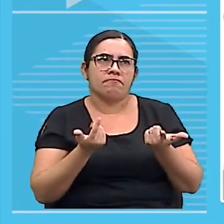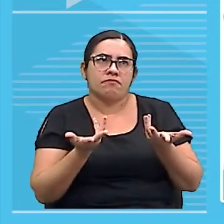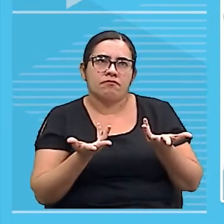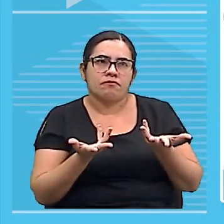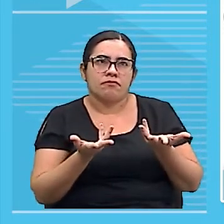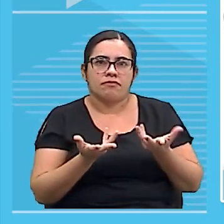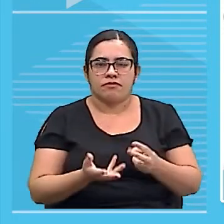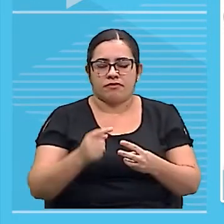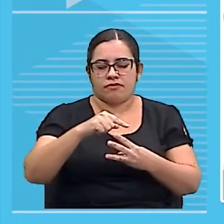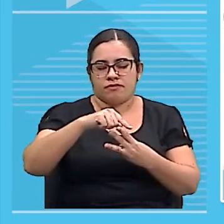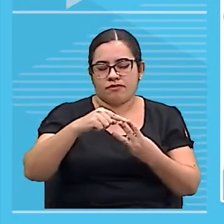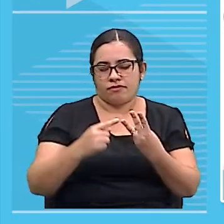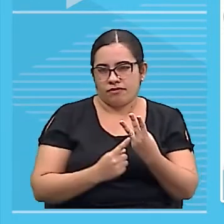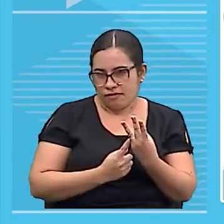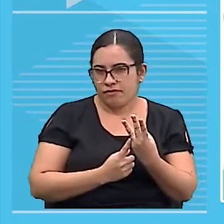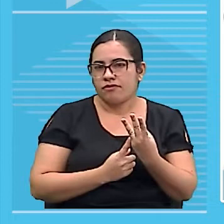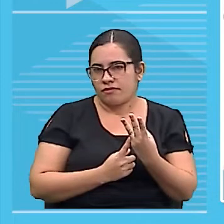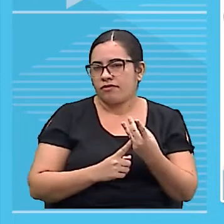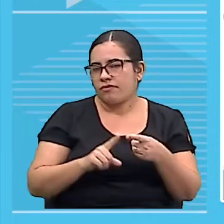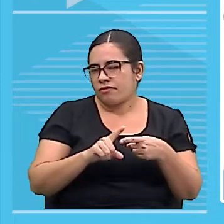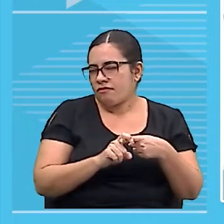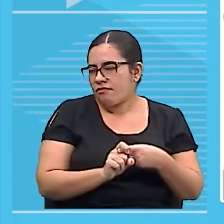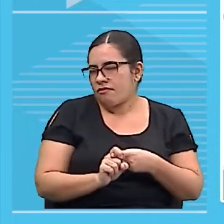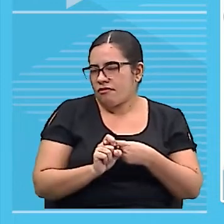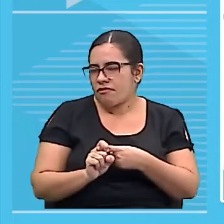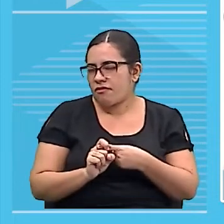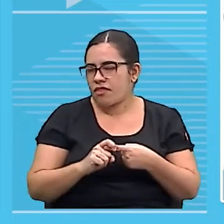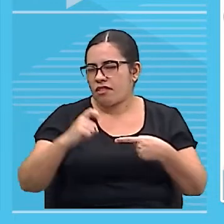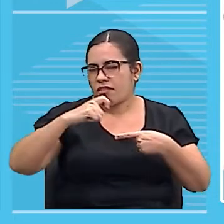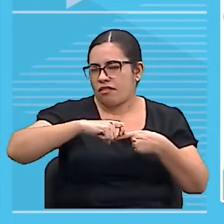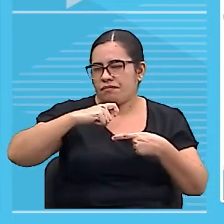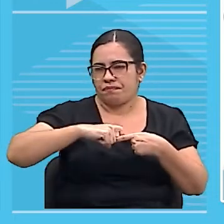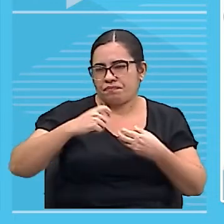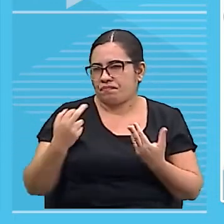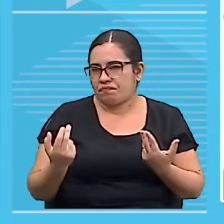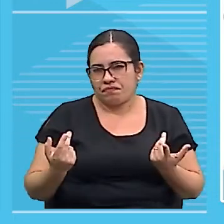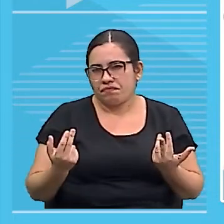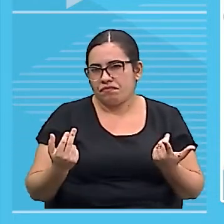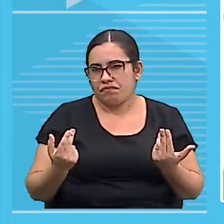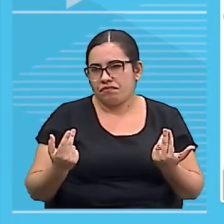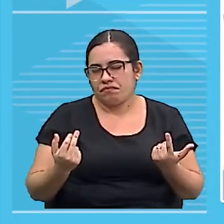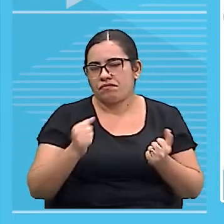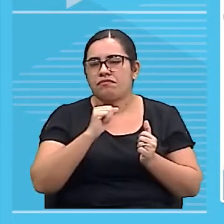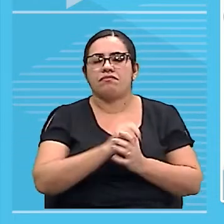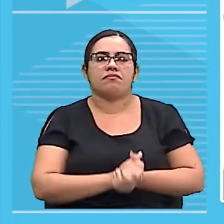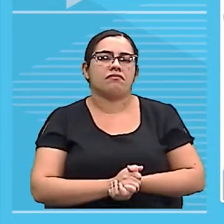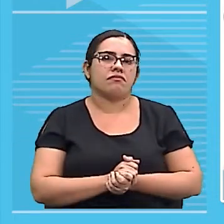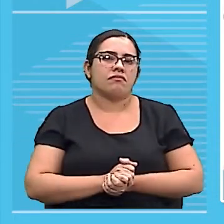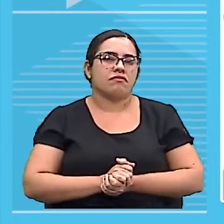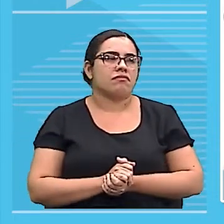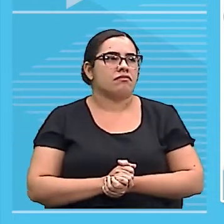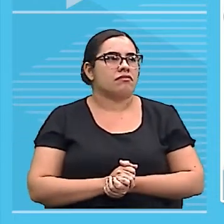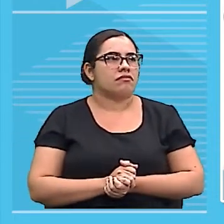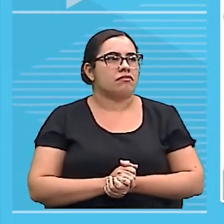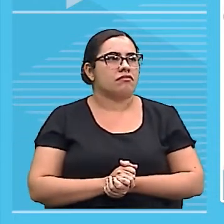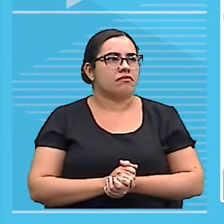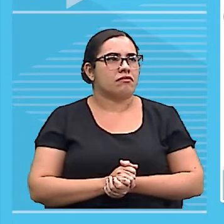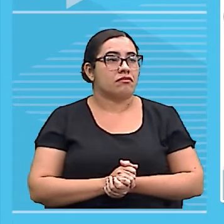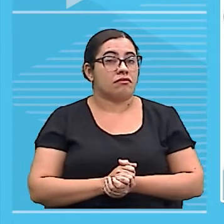resistores todos eles com a mesma resistência E aí